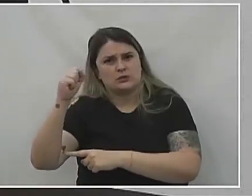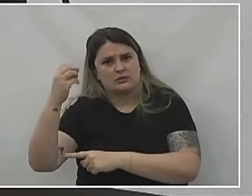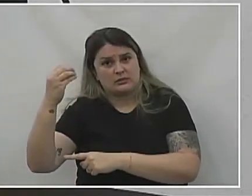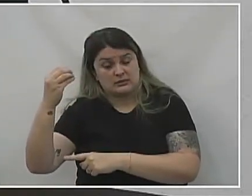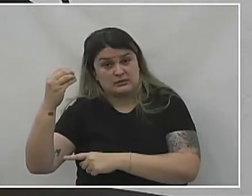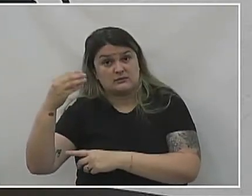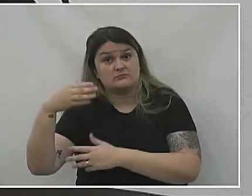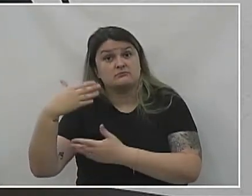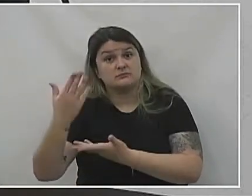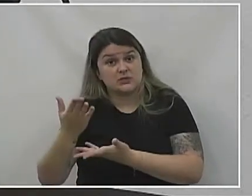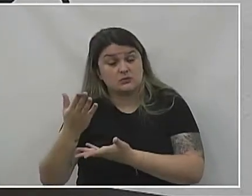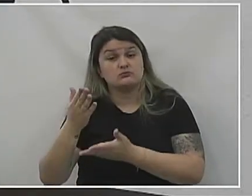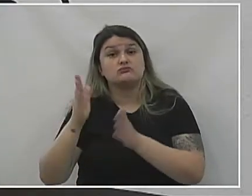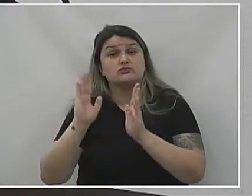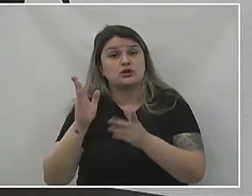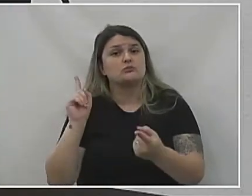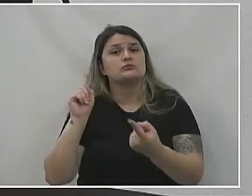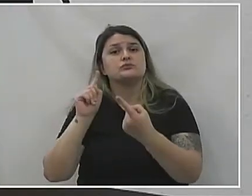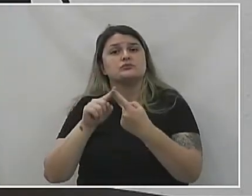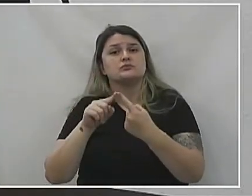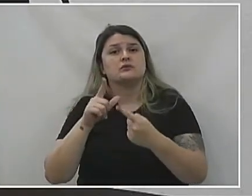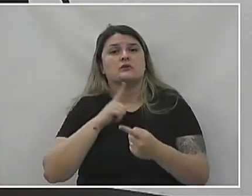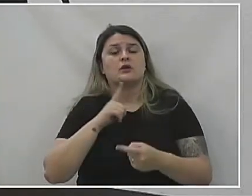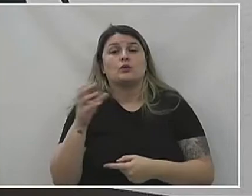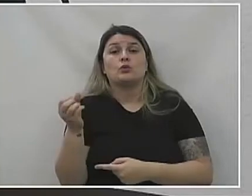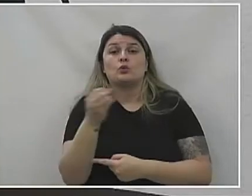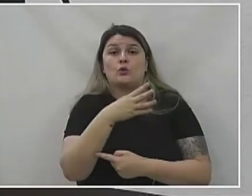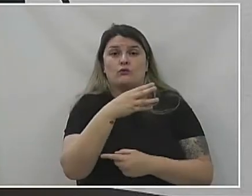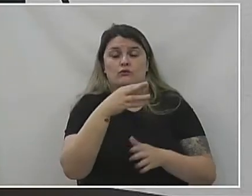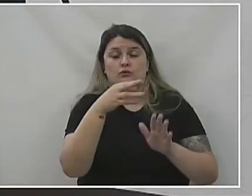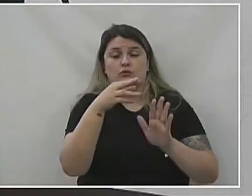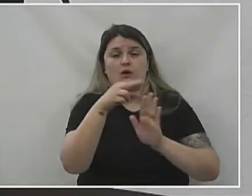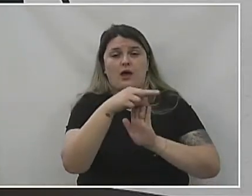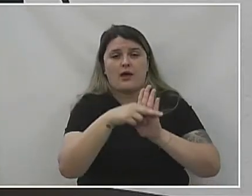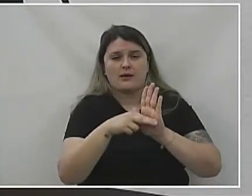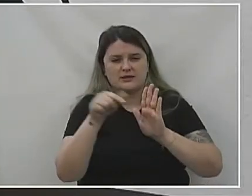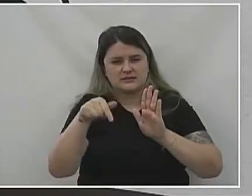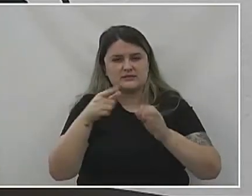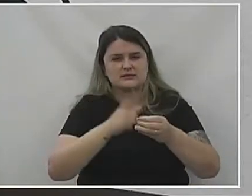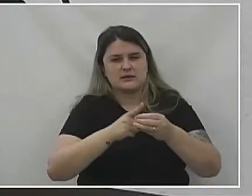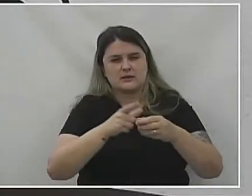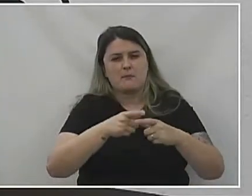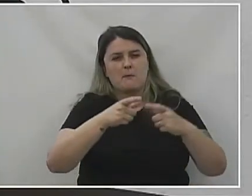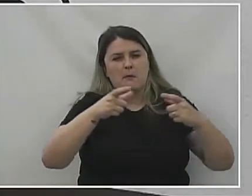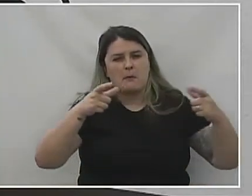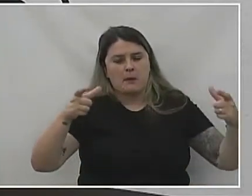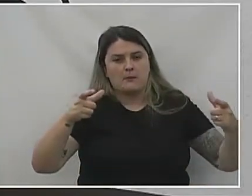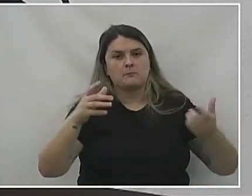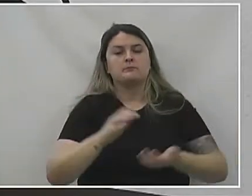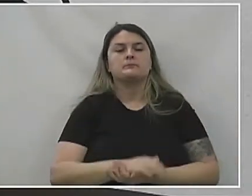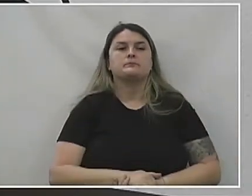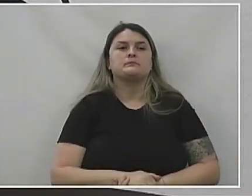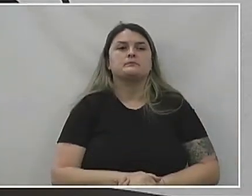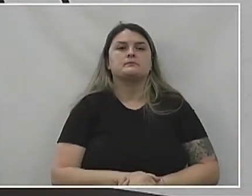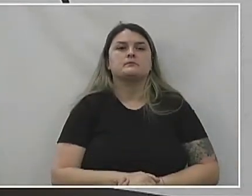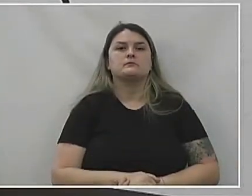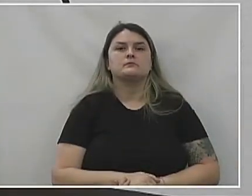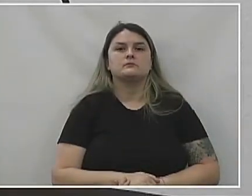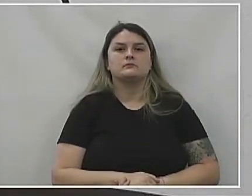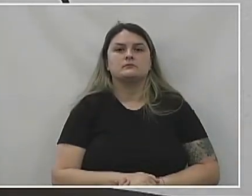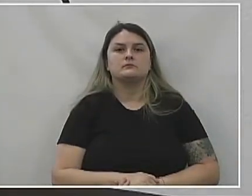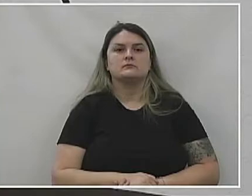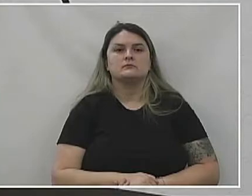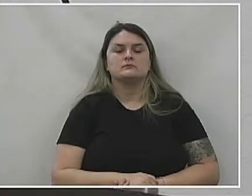sc-281 isso já é um objetivo que tá no nosso novo plano diretor que tá sendo alcançado e quero destacar aqui também